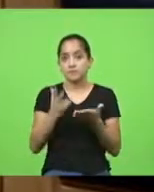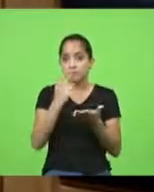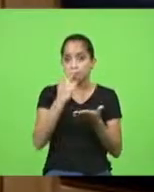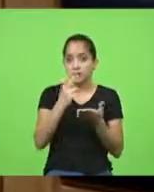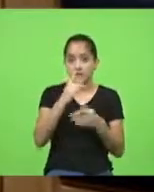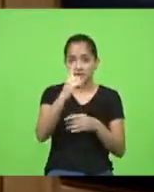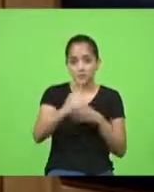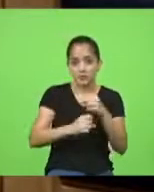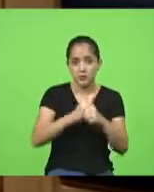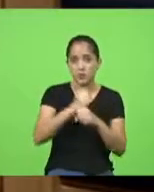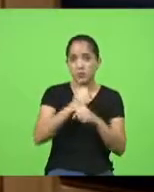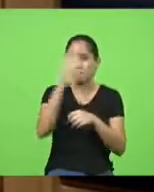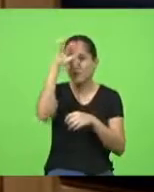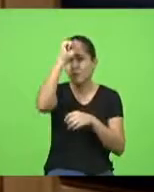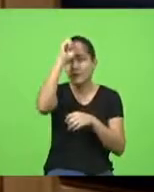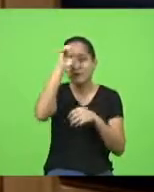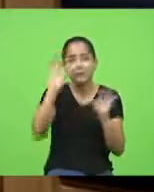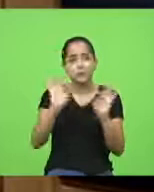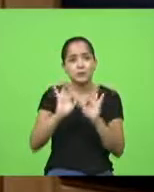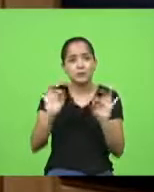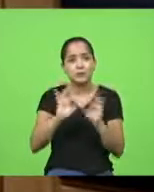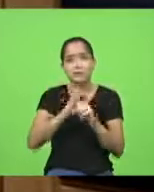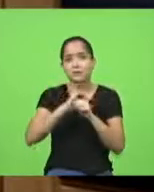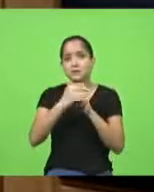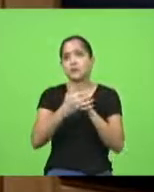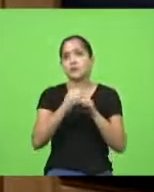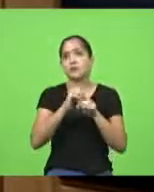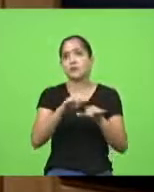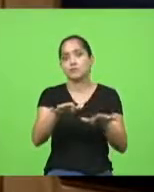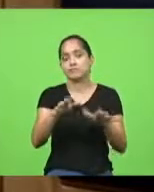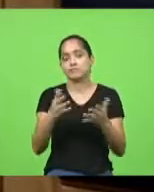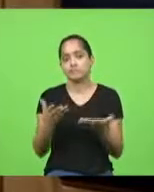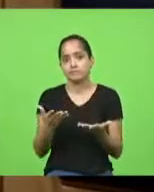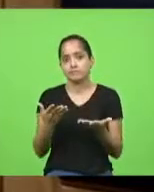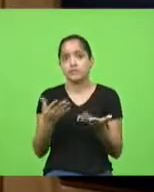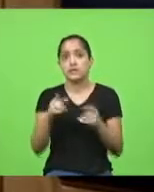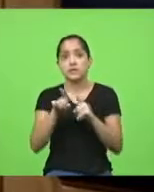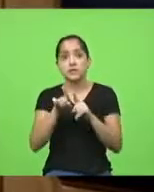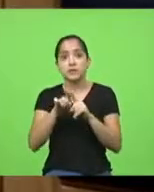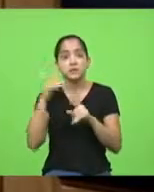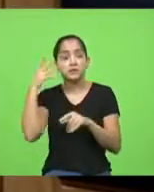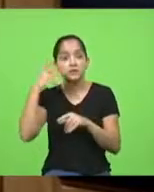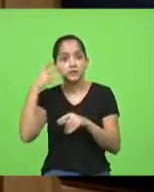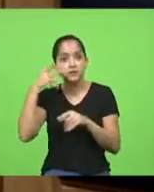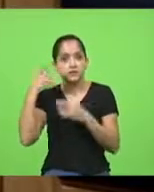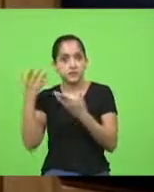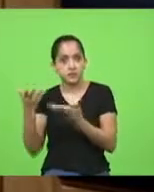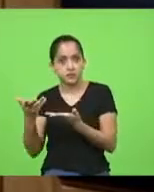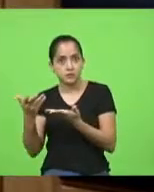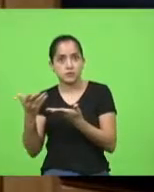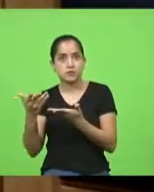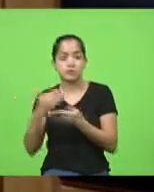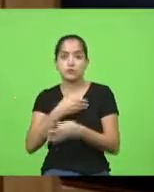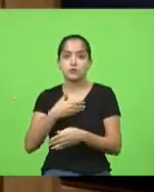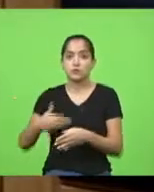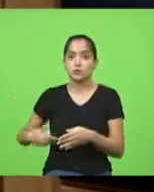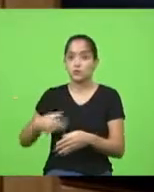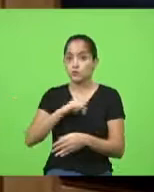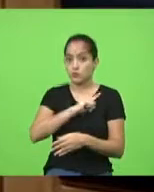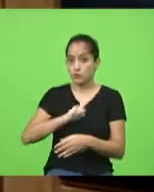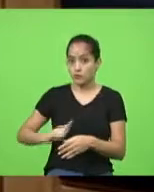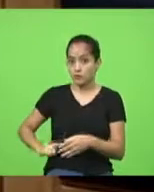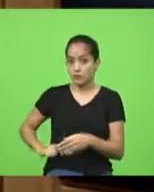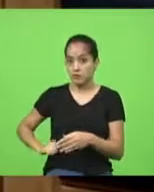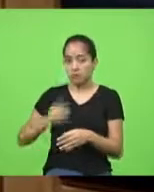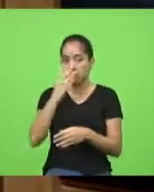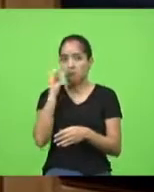não se aprendeu nada com a pandemia. E também as declarações do governador, que parece que